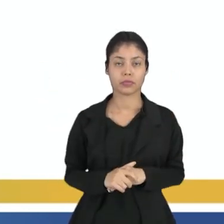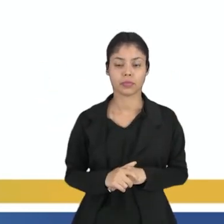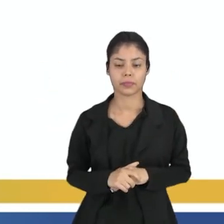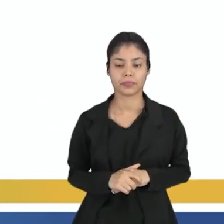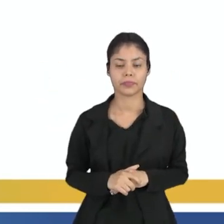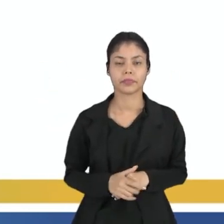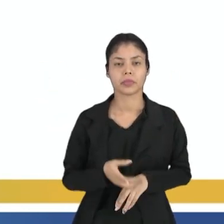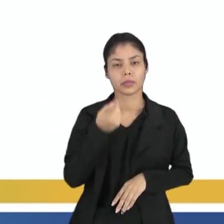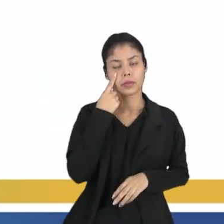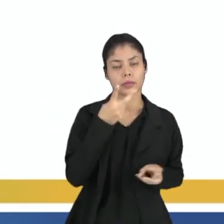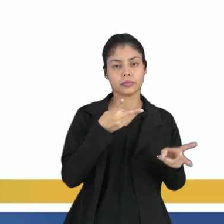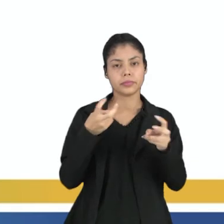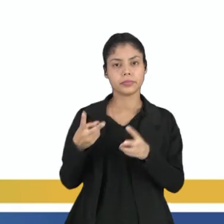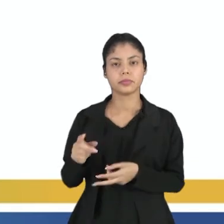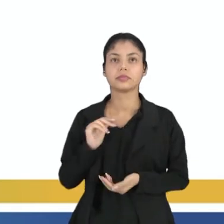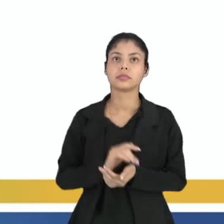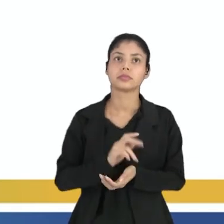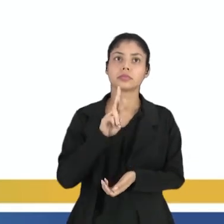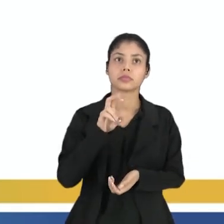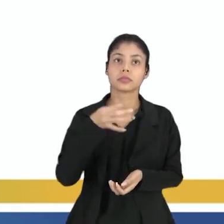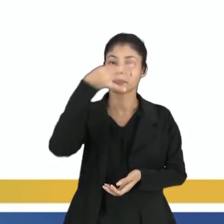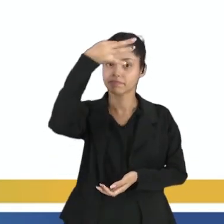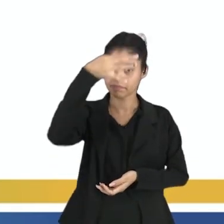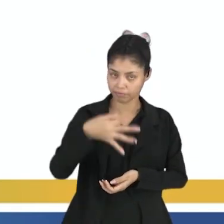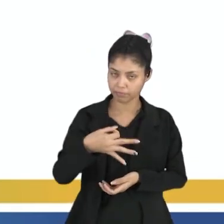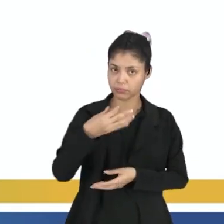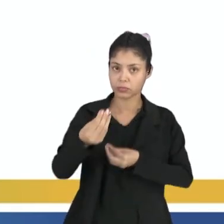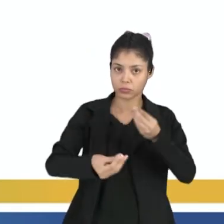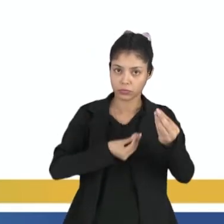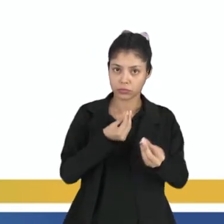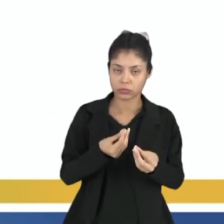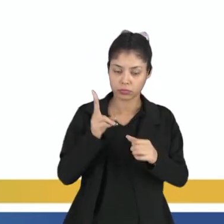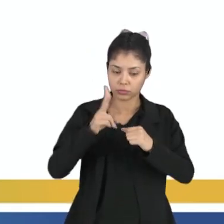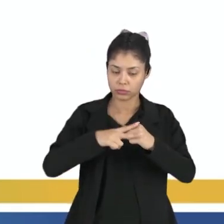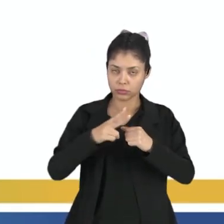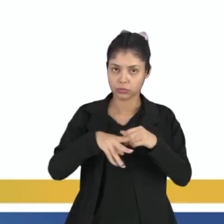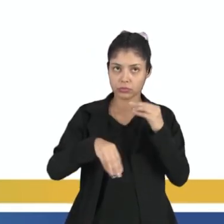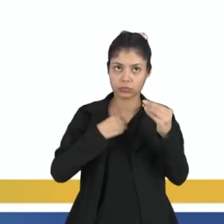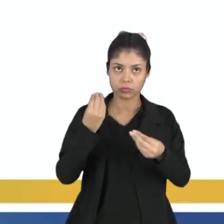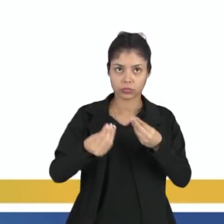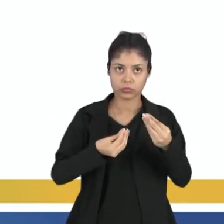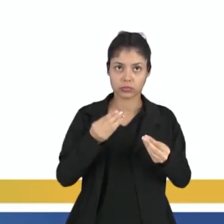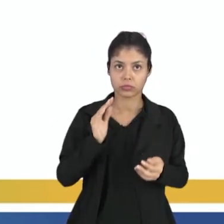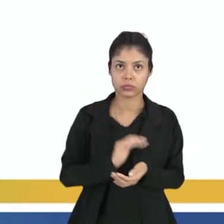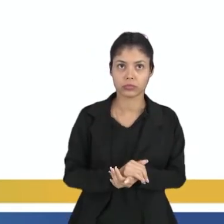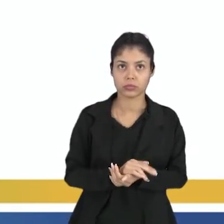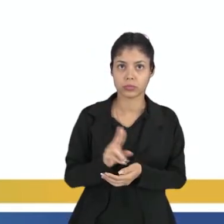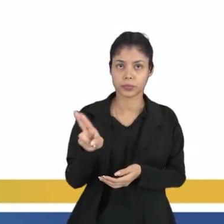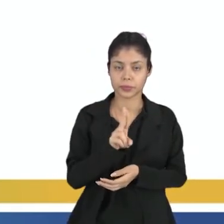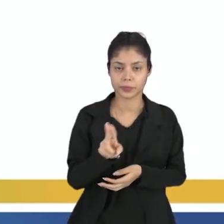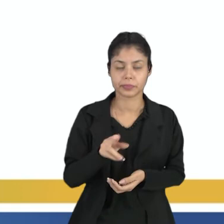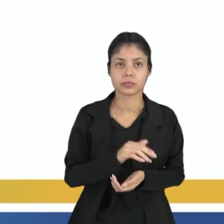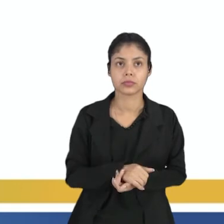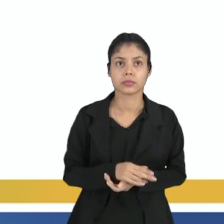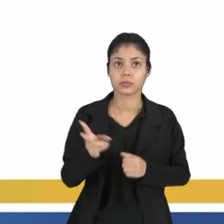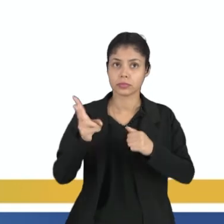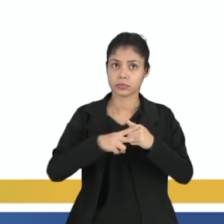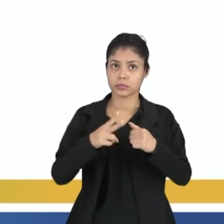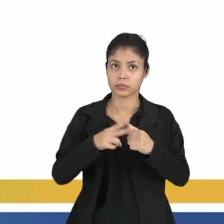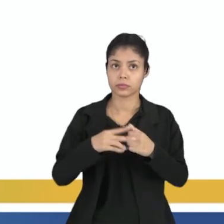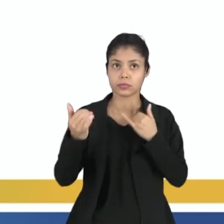aí, observem que eu tenho a regência adequada, tanto a regência verbal quanto a regência nominal. O